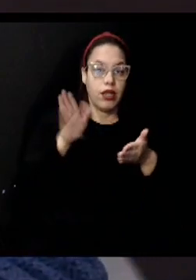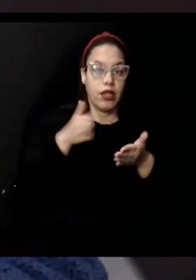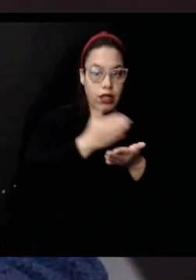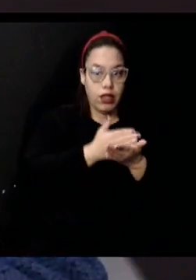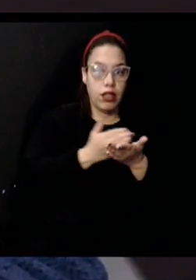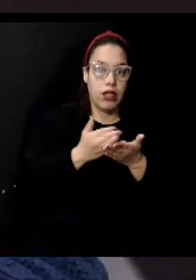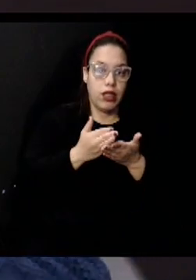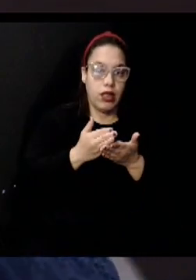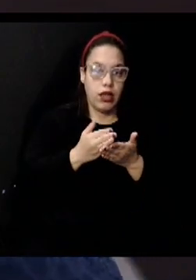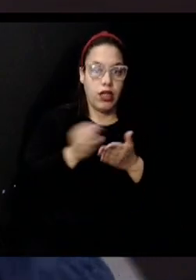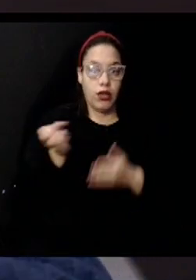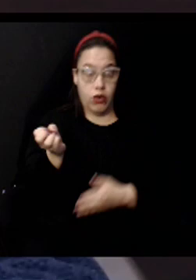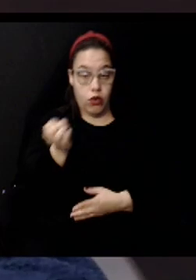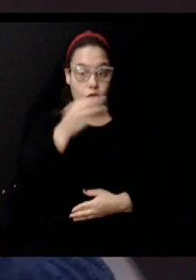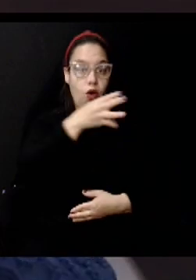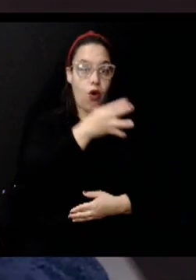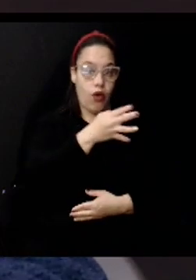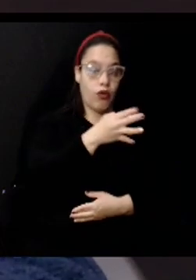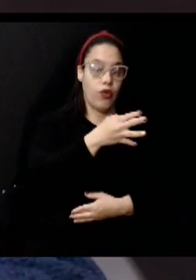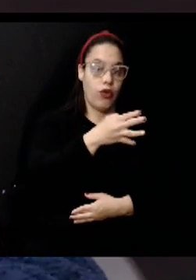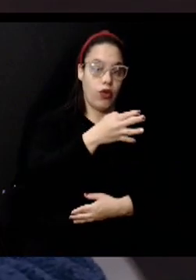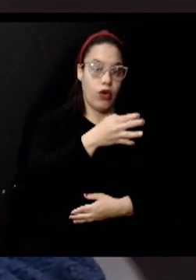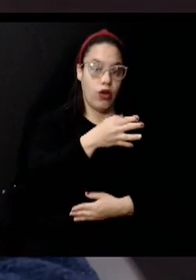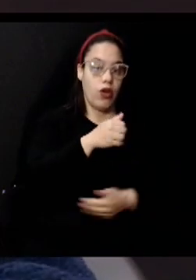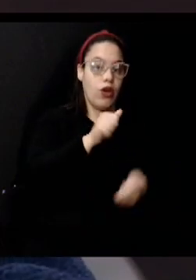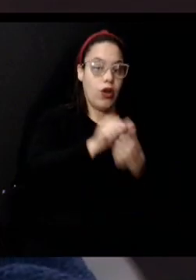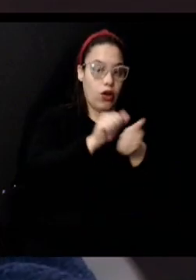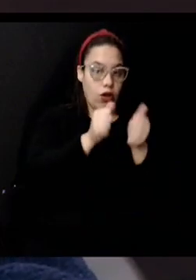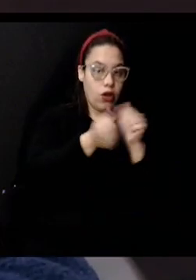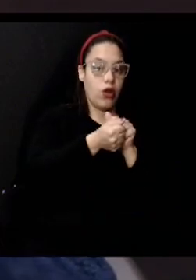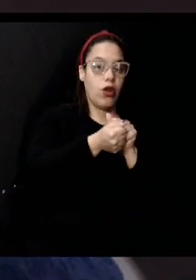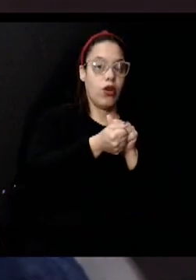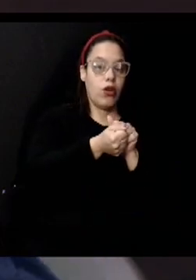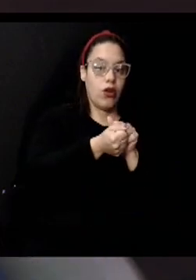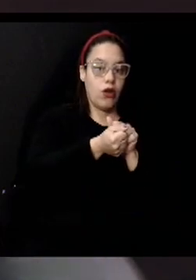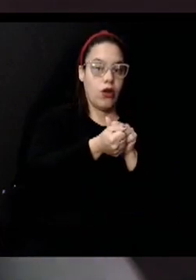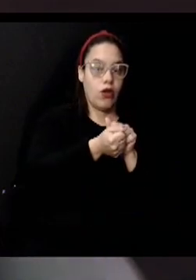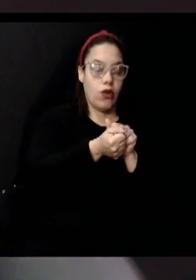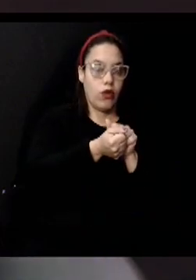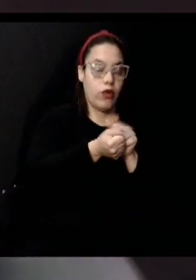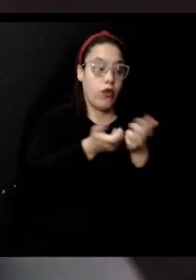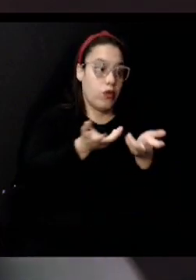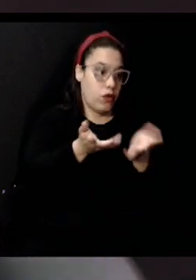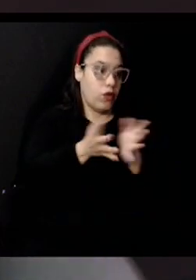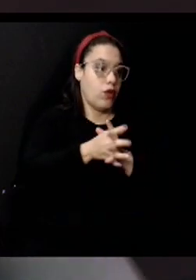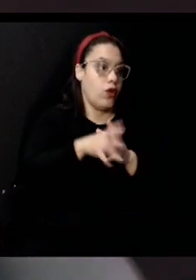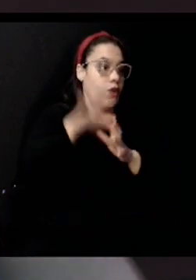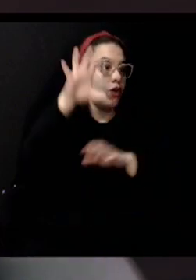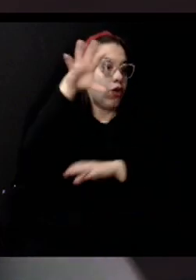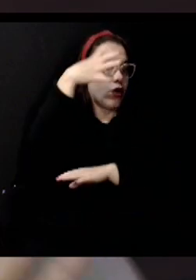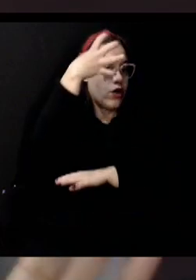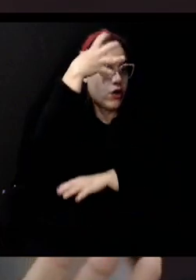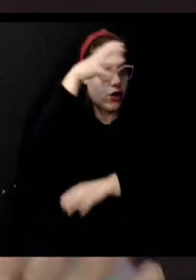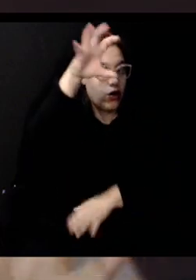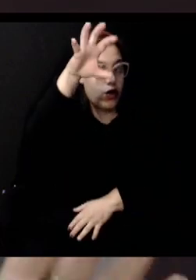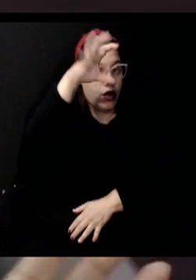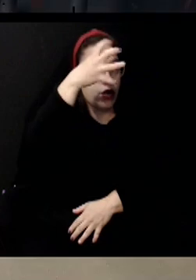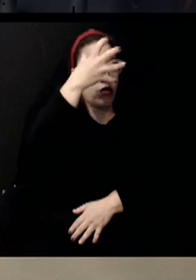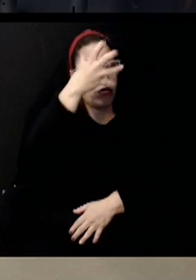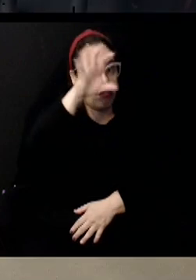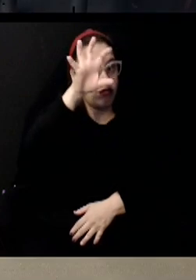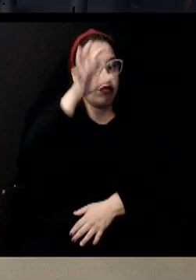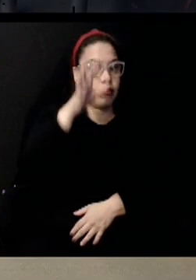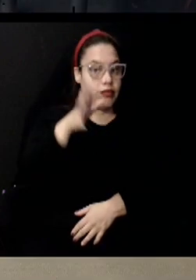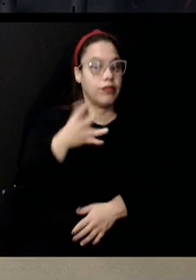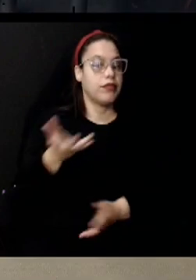nova, Uhum. né, já adaptada, já com mais com os ar-condicionado, com ar-condicionado, pronto,